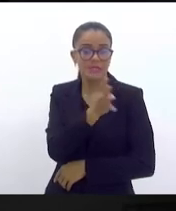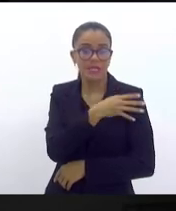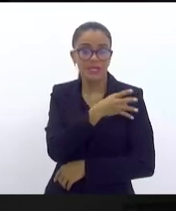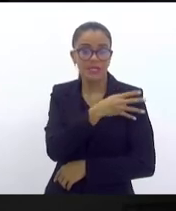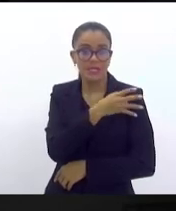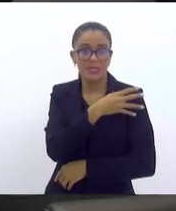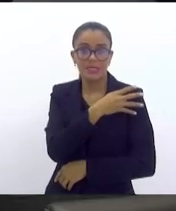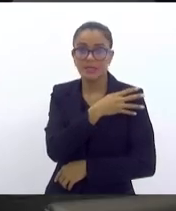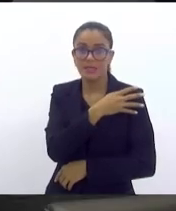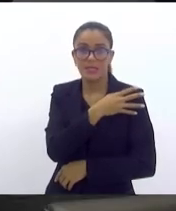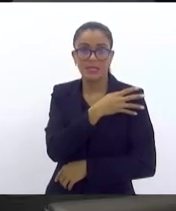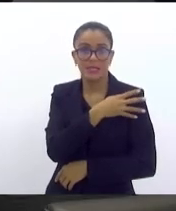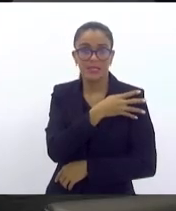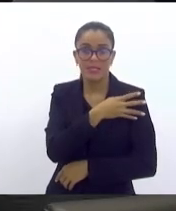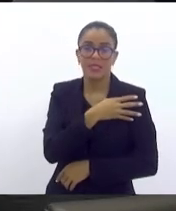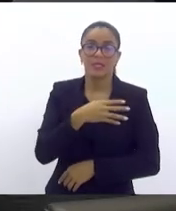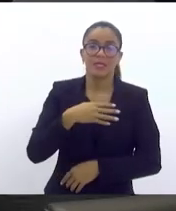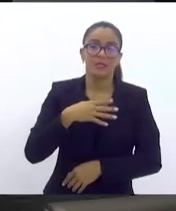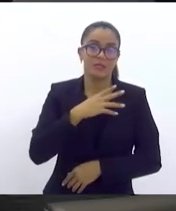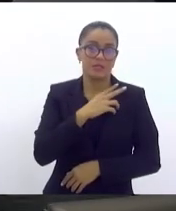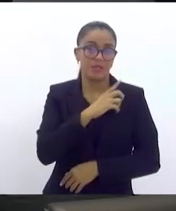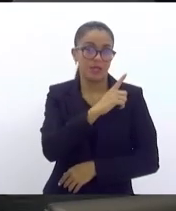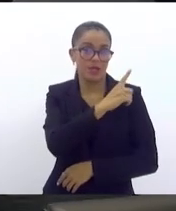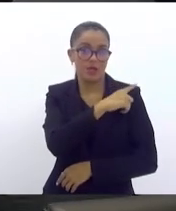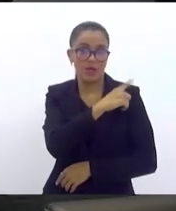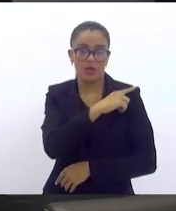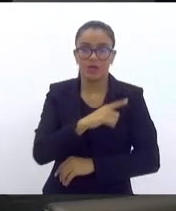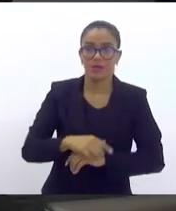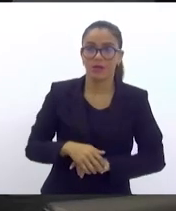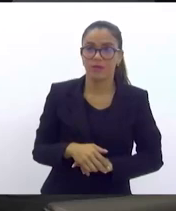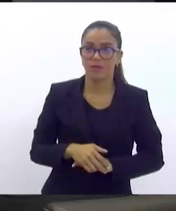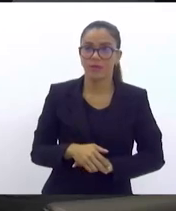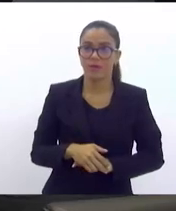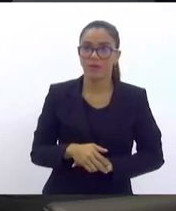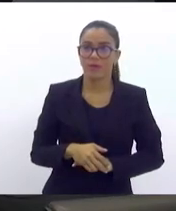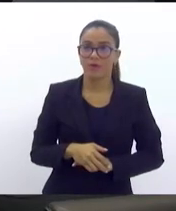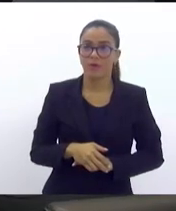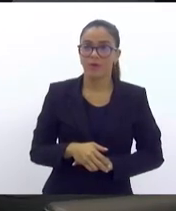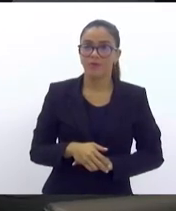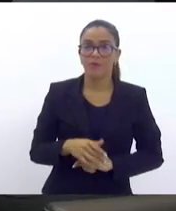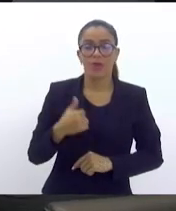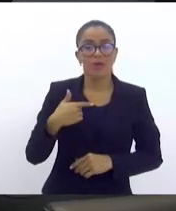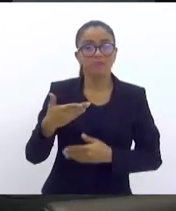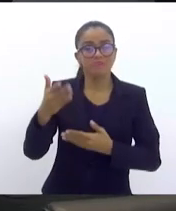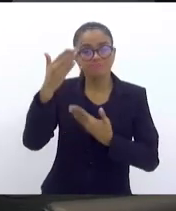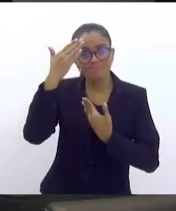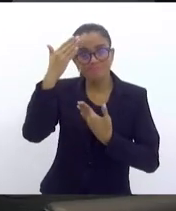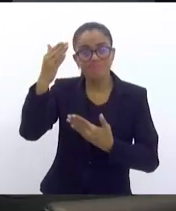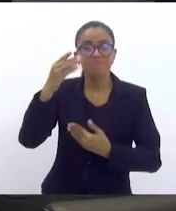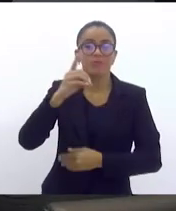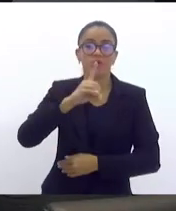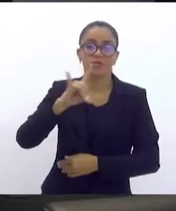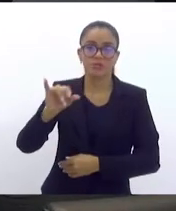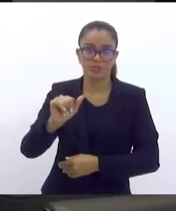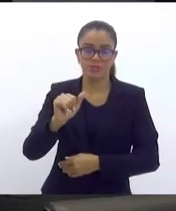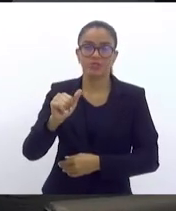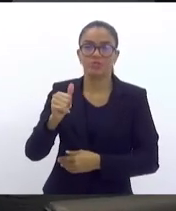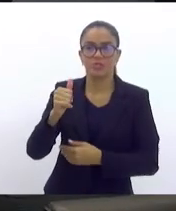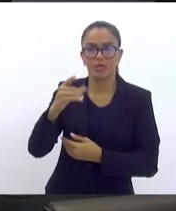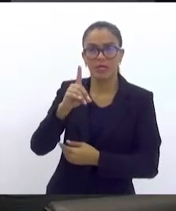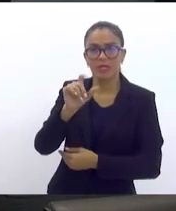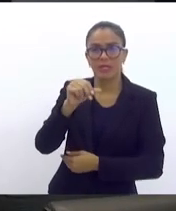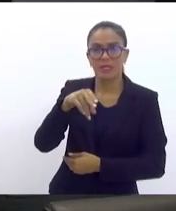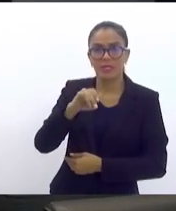por aceitar o nosso convite senhoras e senhores Bom dia cumprimentando o deputado Daniel oliveiran